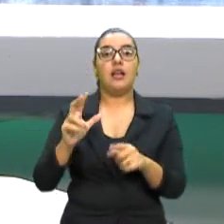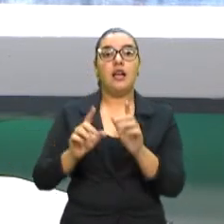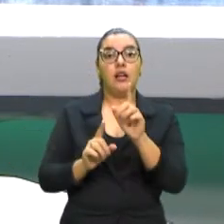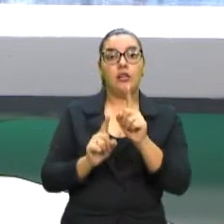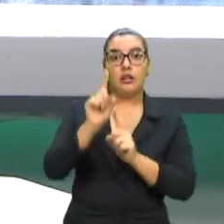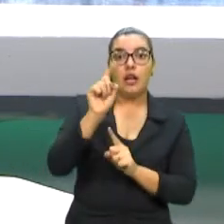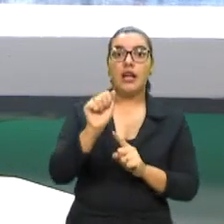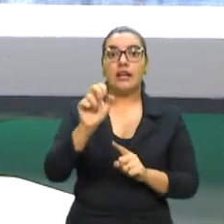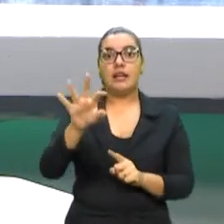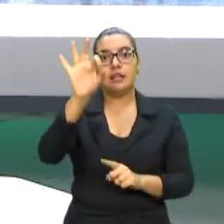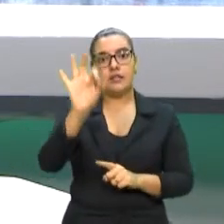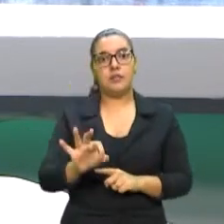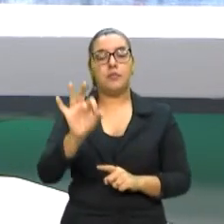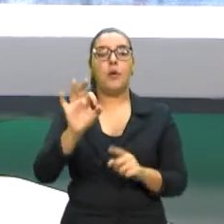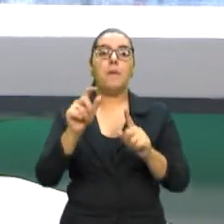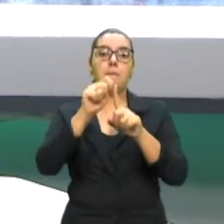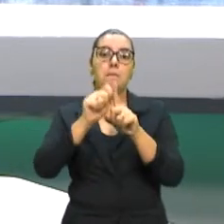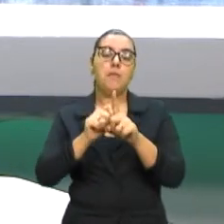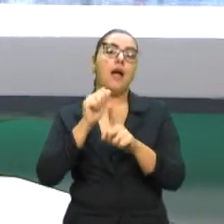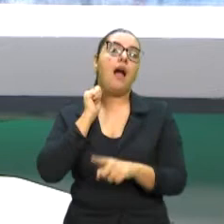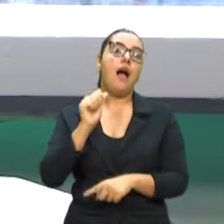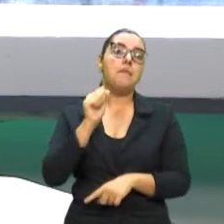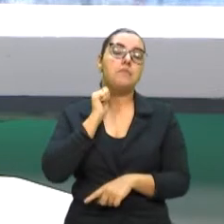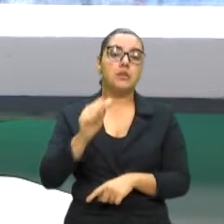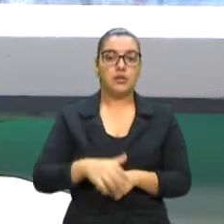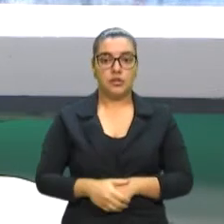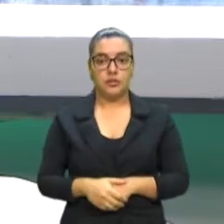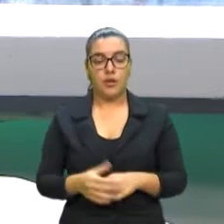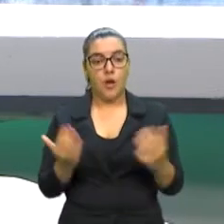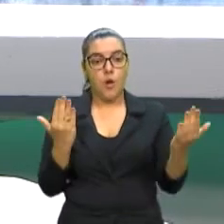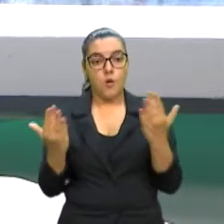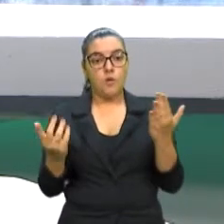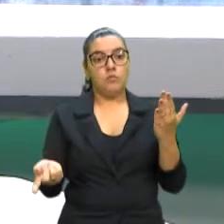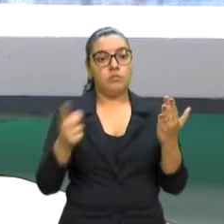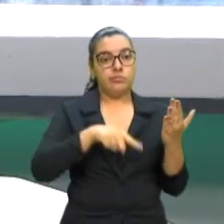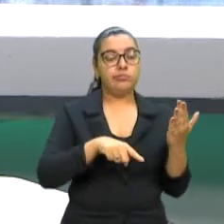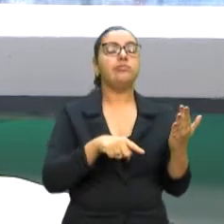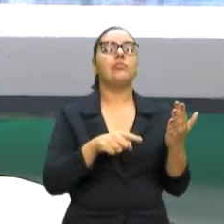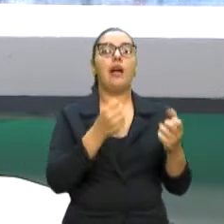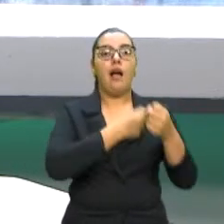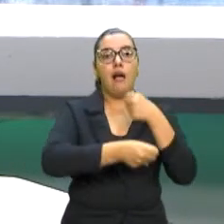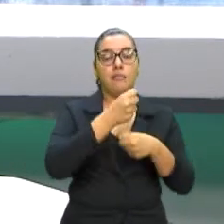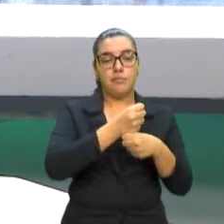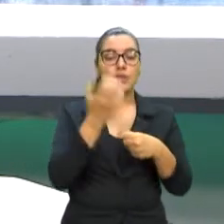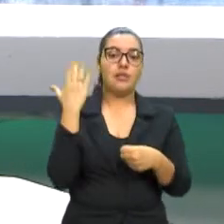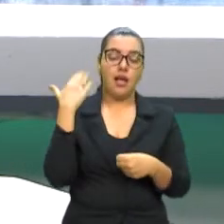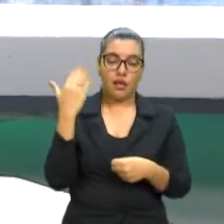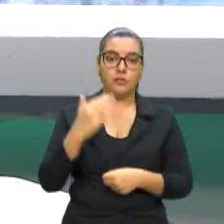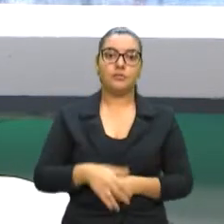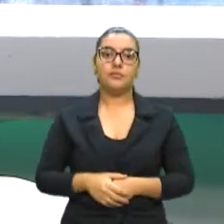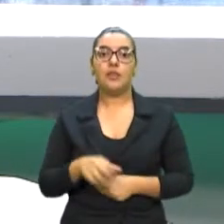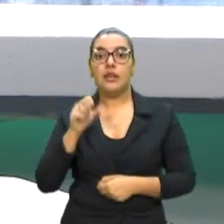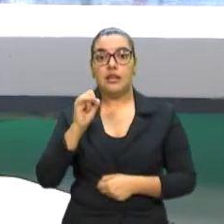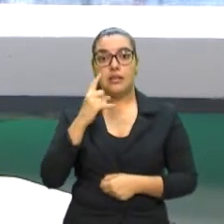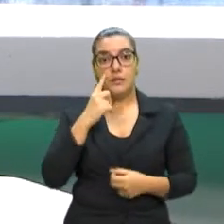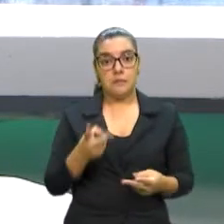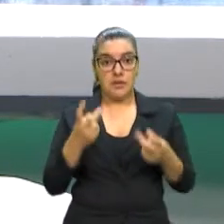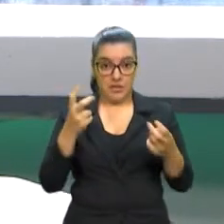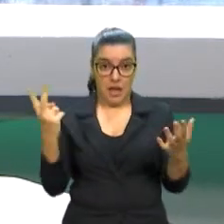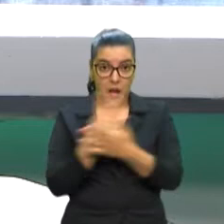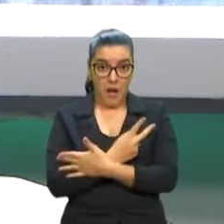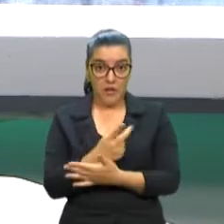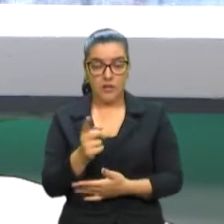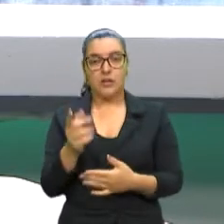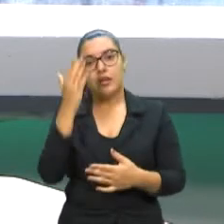abril no volume de contratações, em comparação com o mesmo período do ano passado. Se você está nessa situação, saiba